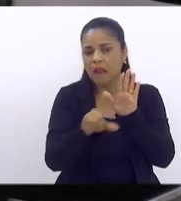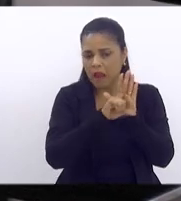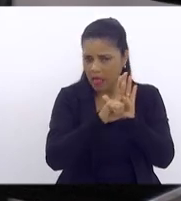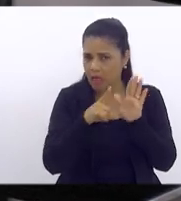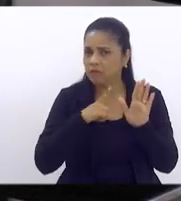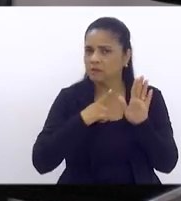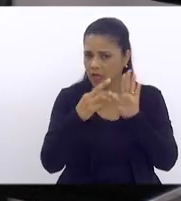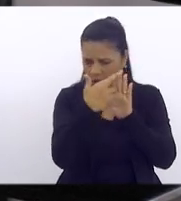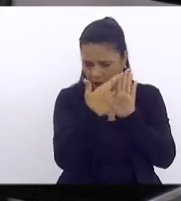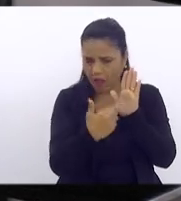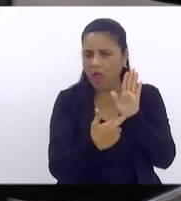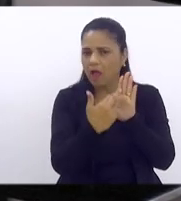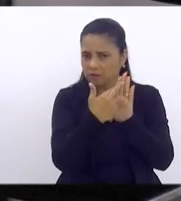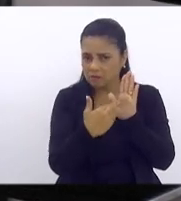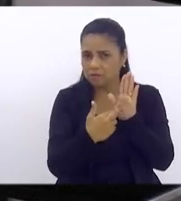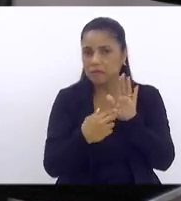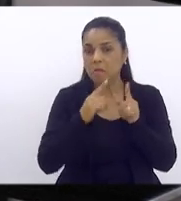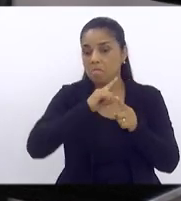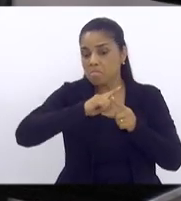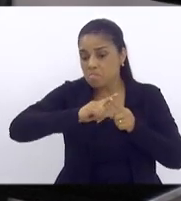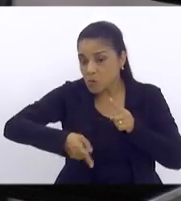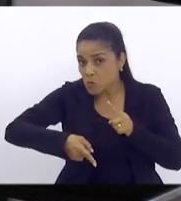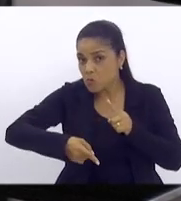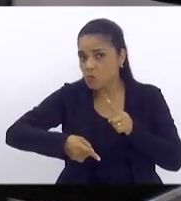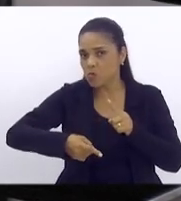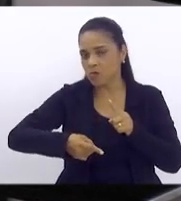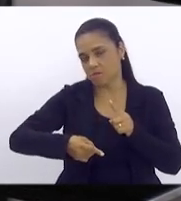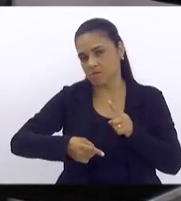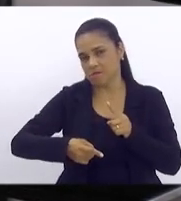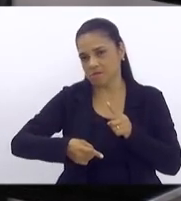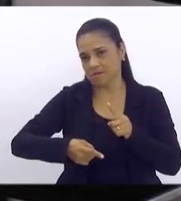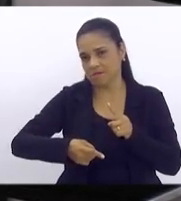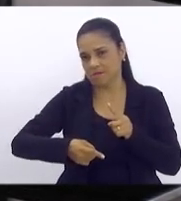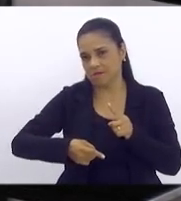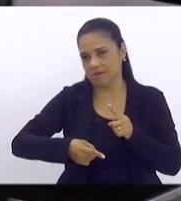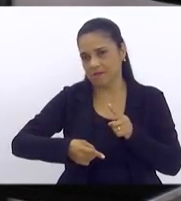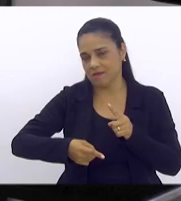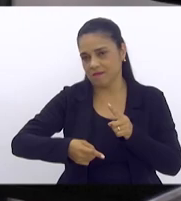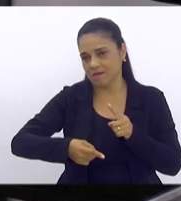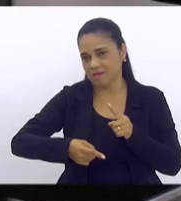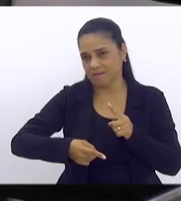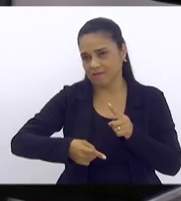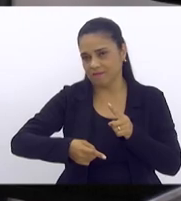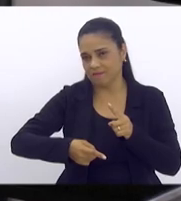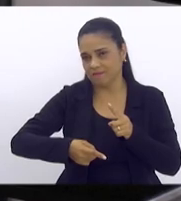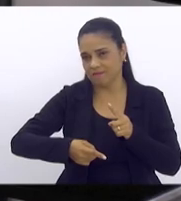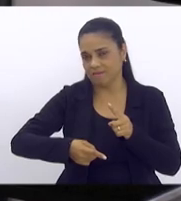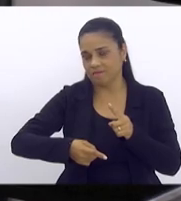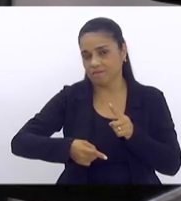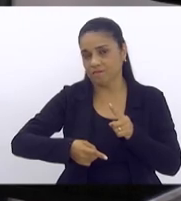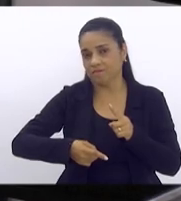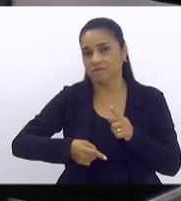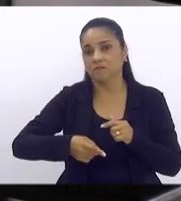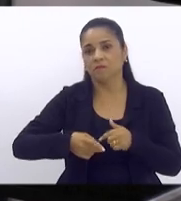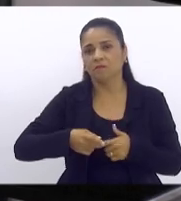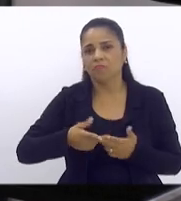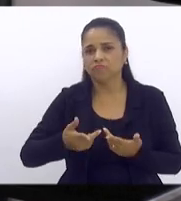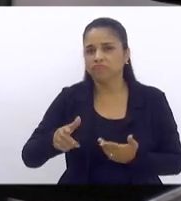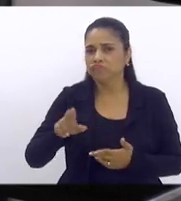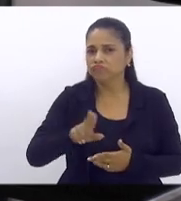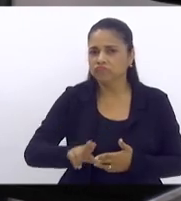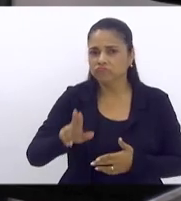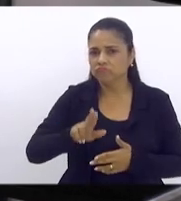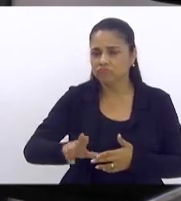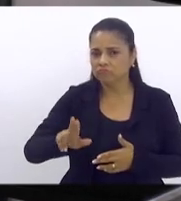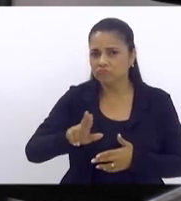legislação que proíbe esse tipo de mecanismo de ser utilizado. Mas a gente vê de